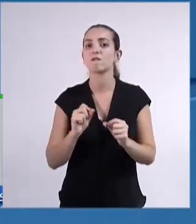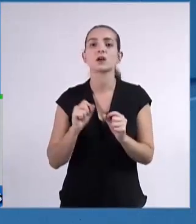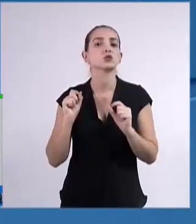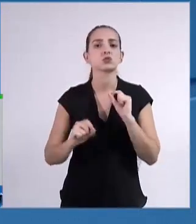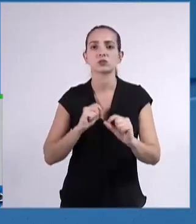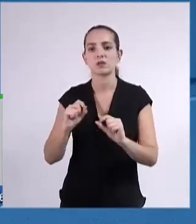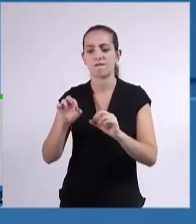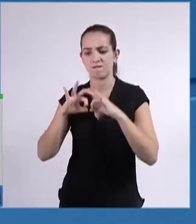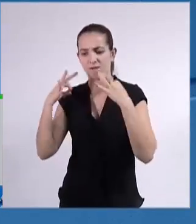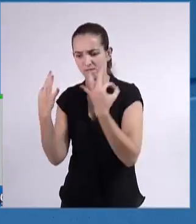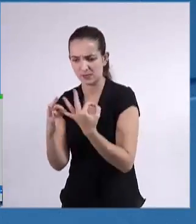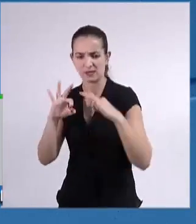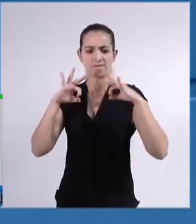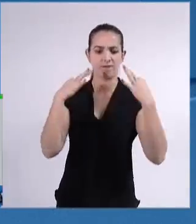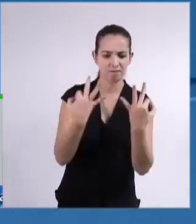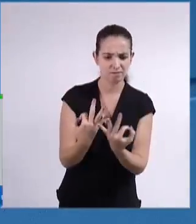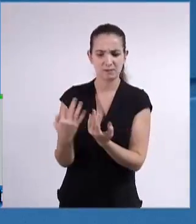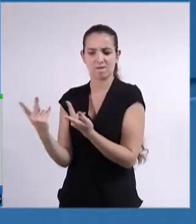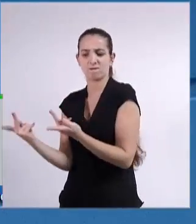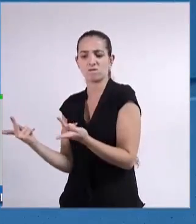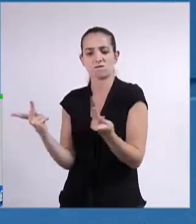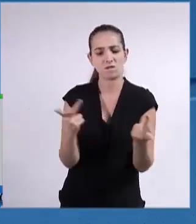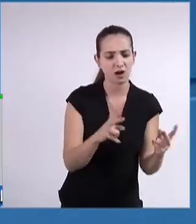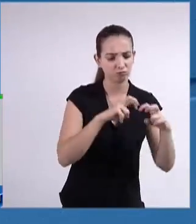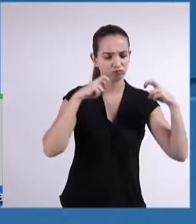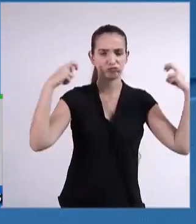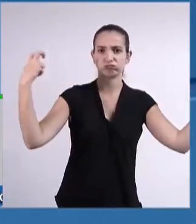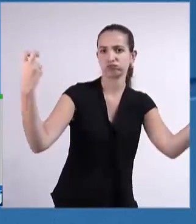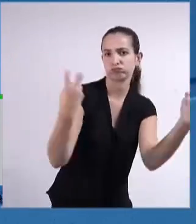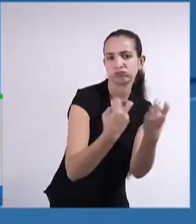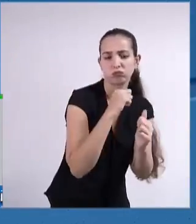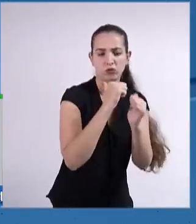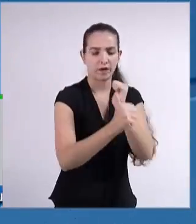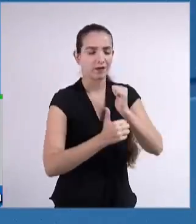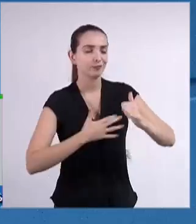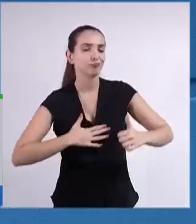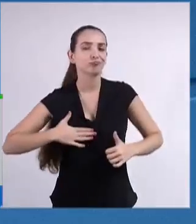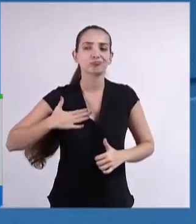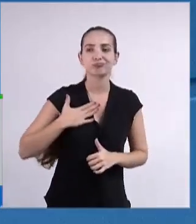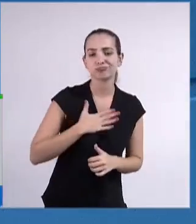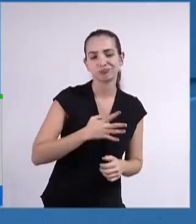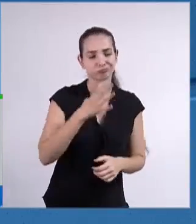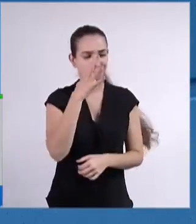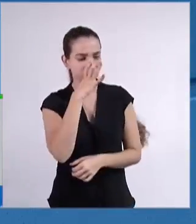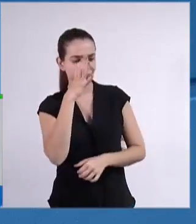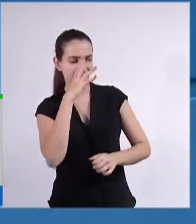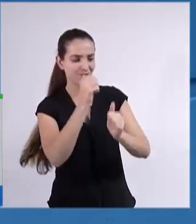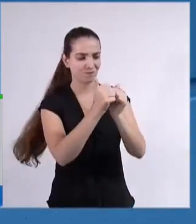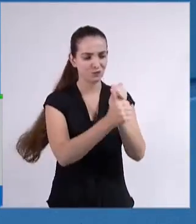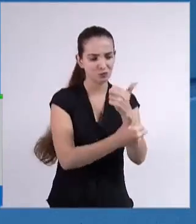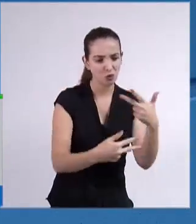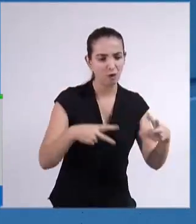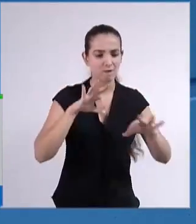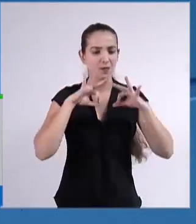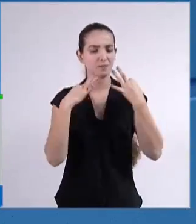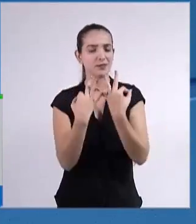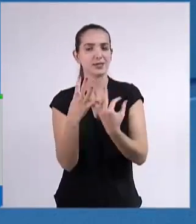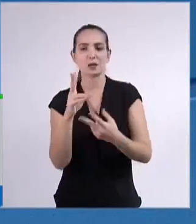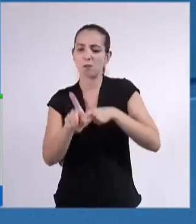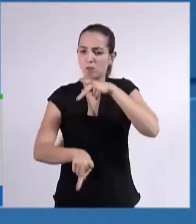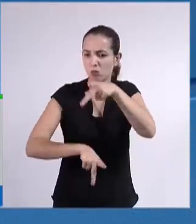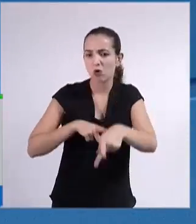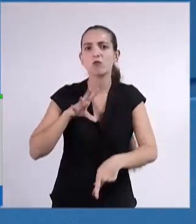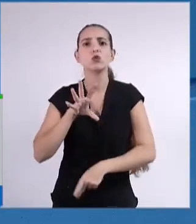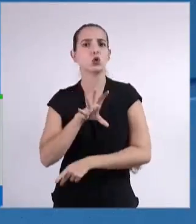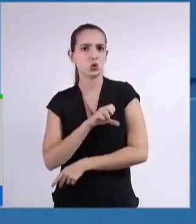estádio, é um momento de lazer especial, todo mundo gosta desse tipo de esporte, então o poder público tem que incentivar